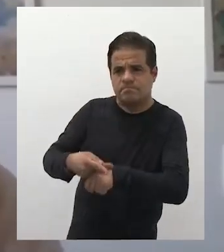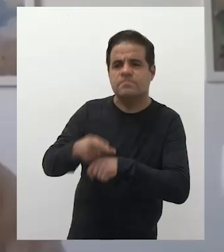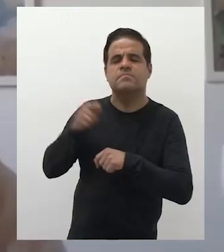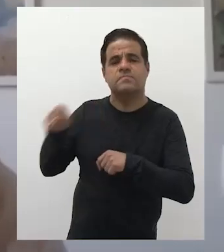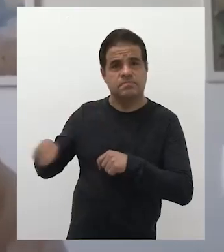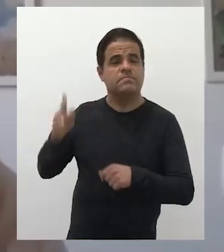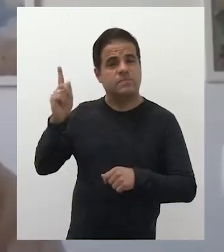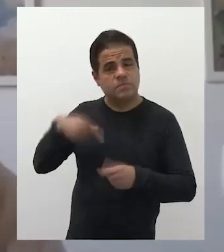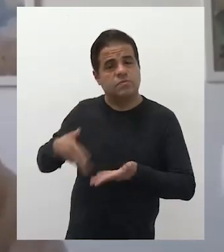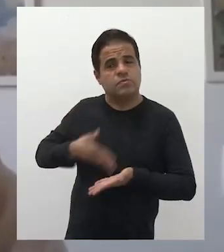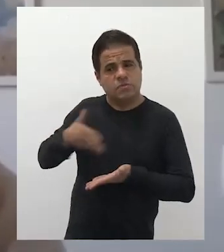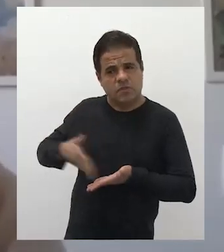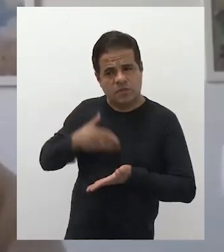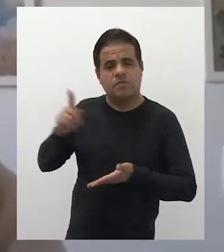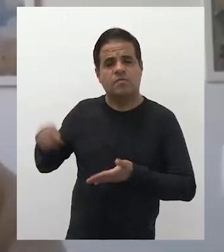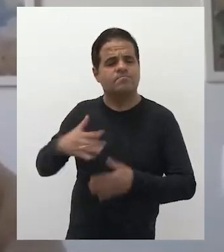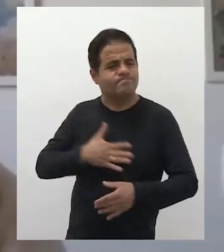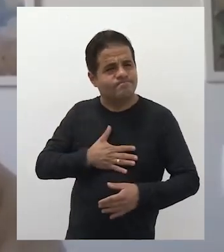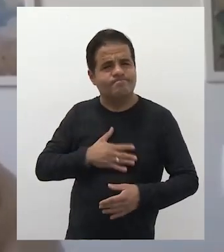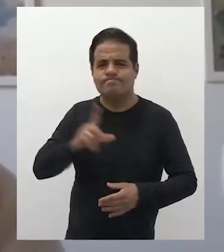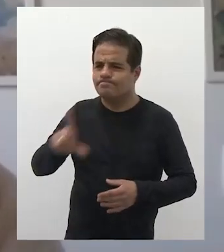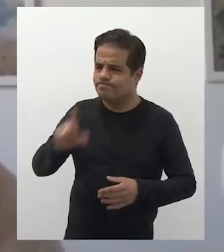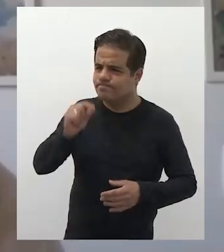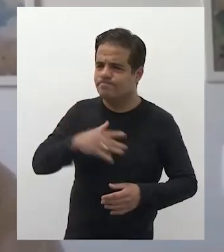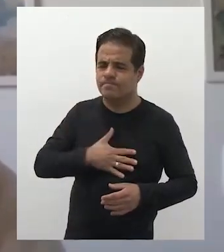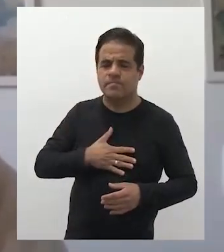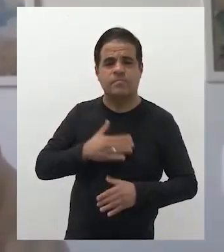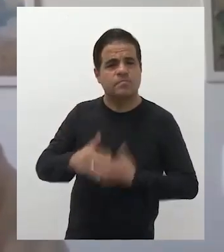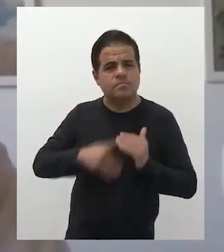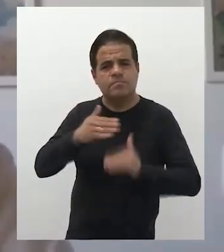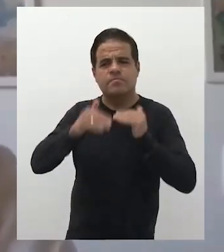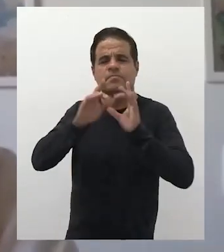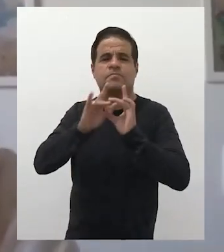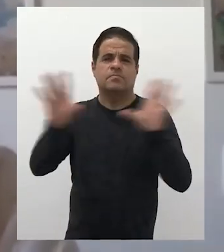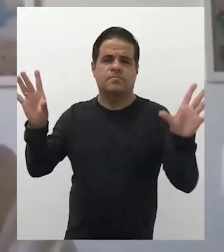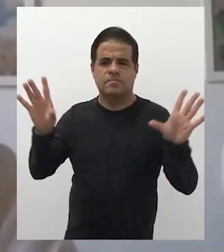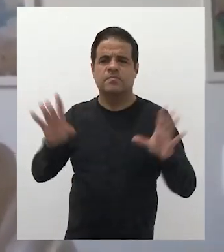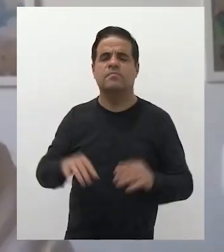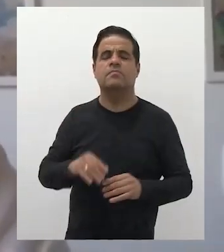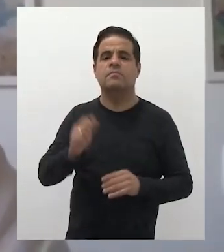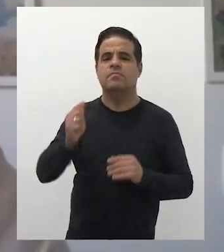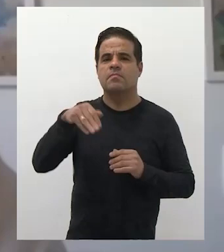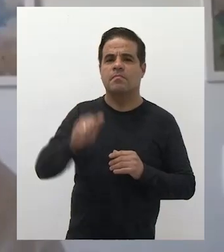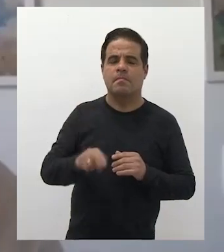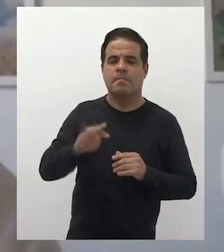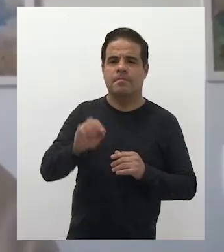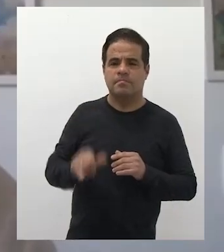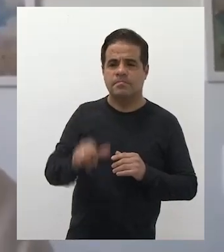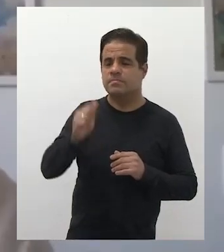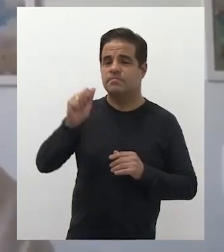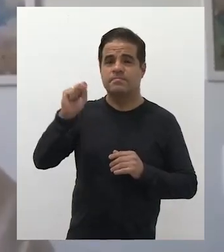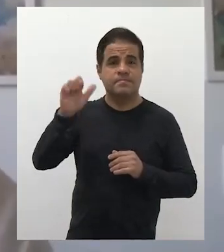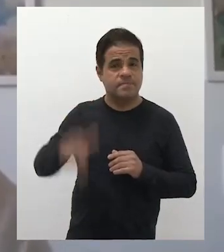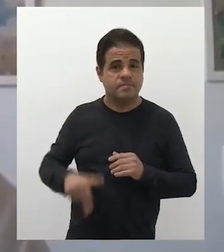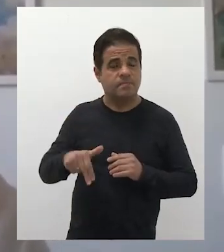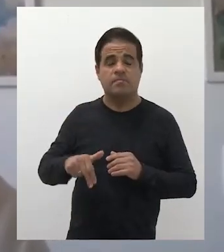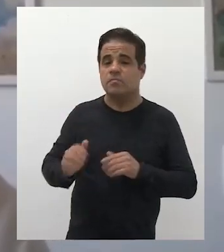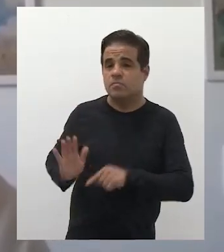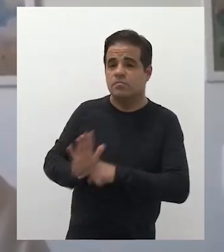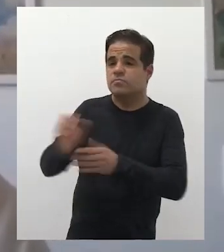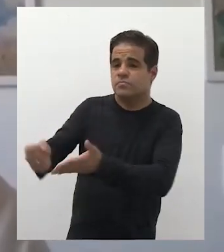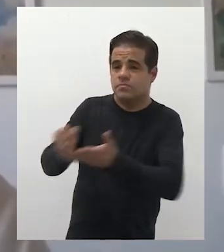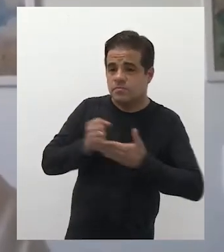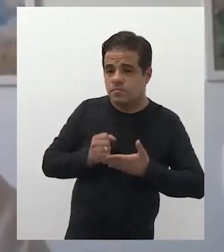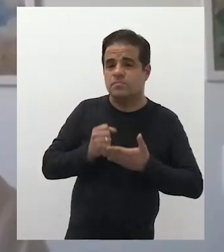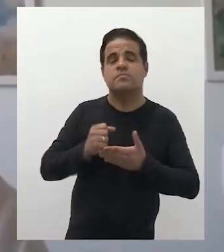livro, é o meu preferido dele, Desenvolvimento como Liberdade. O Amartya Sen, ele trouxe uma contribuição muito